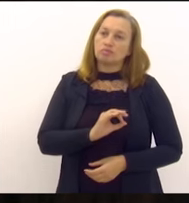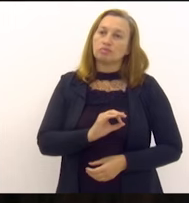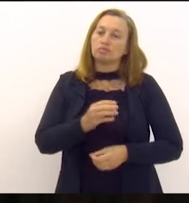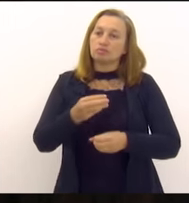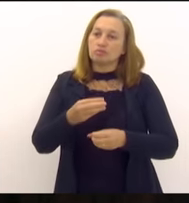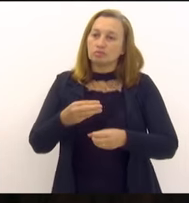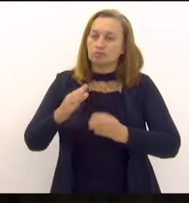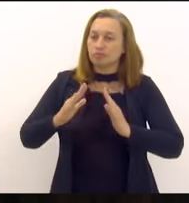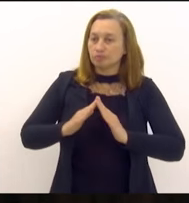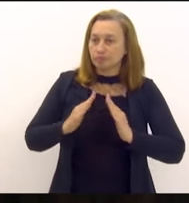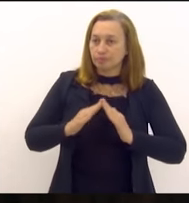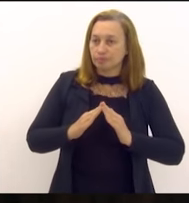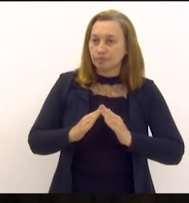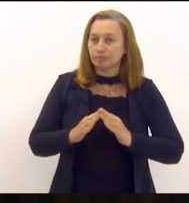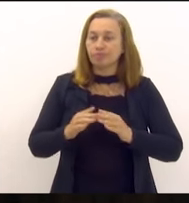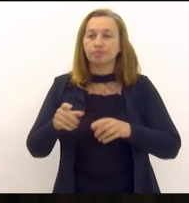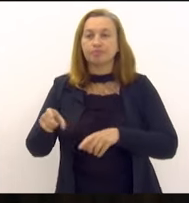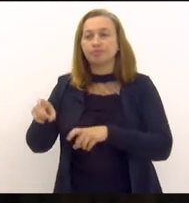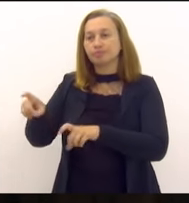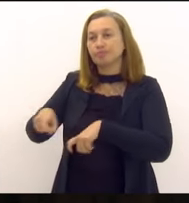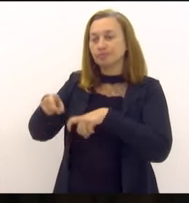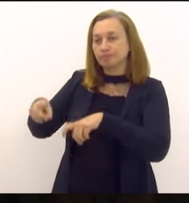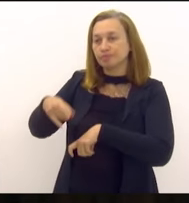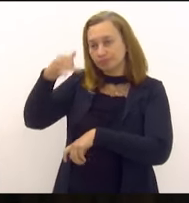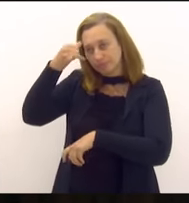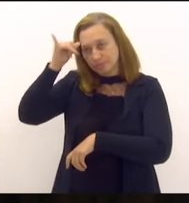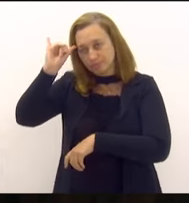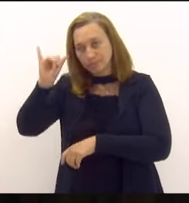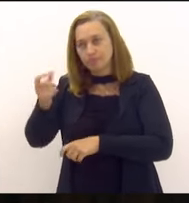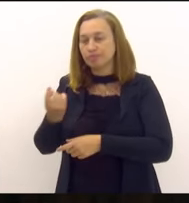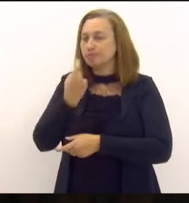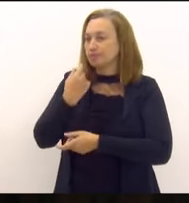de Agricultura, Pecuária e Políticas Rural, Agrária e